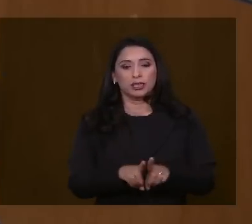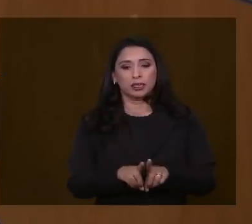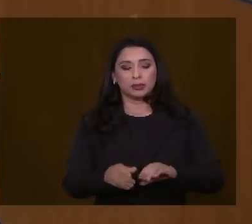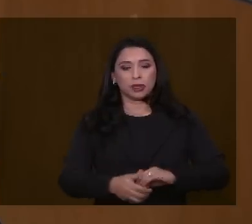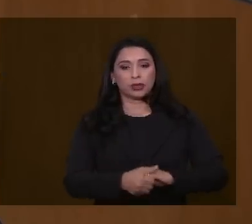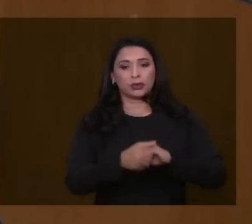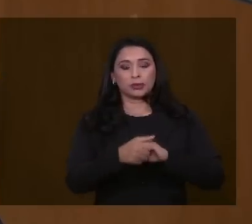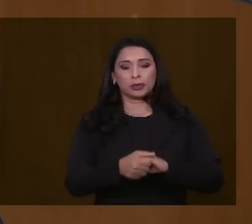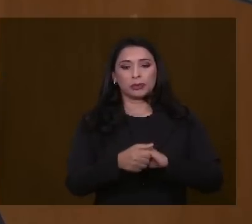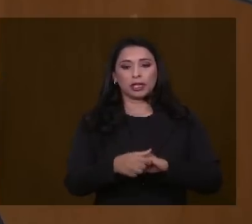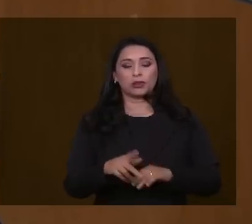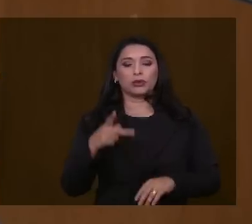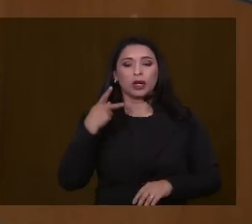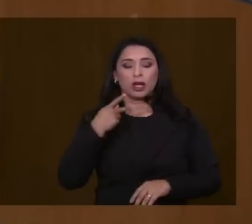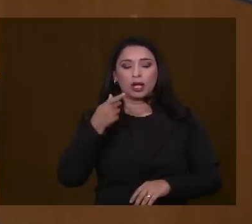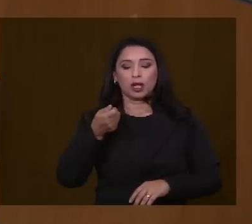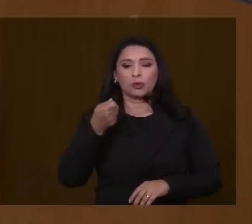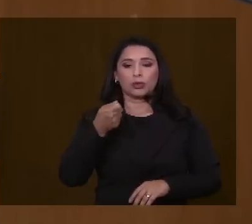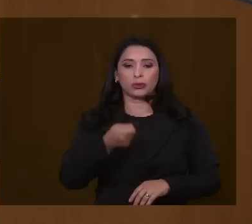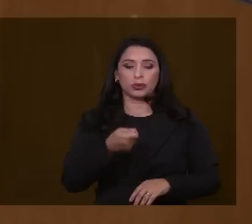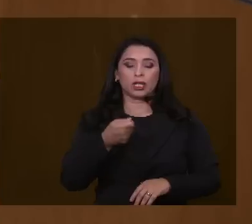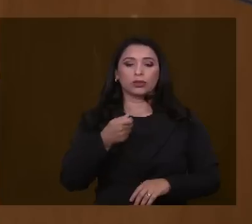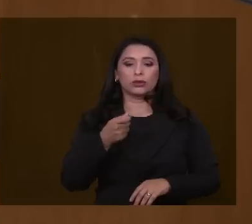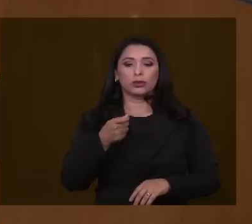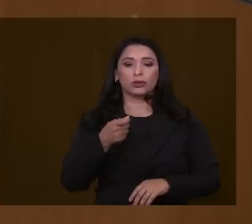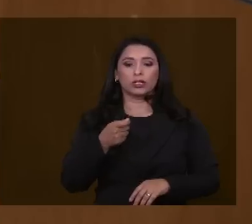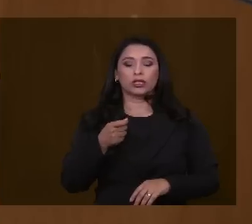Procuradora-Geral da República, caros